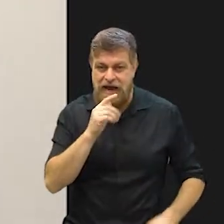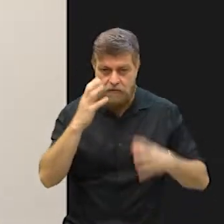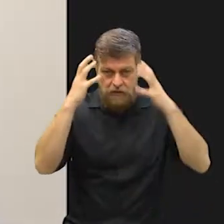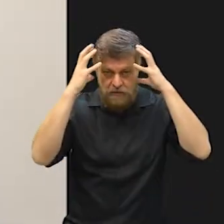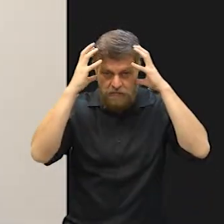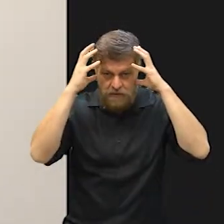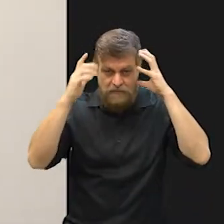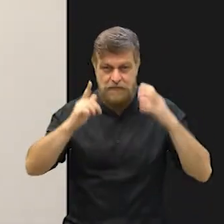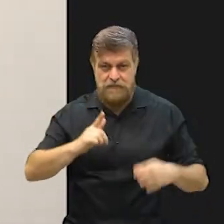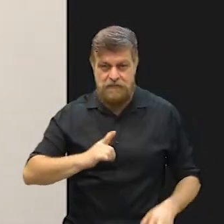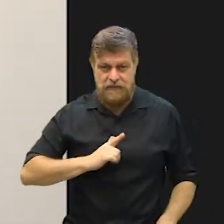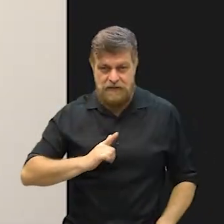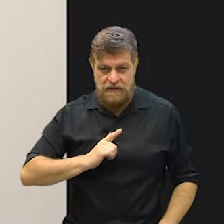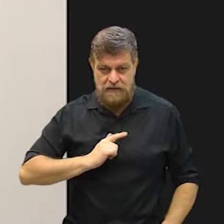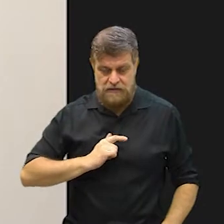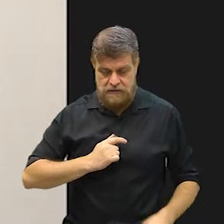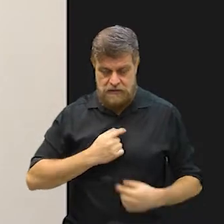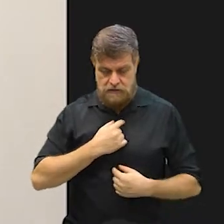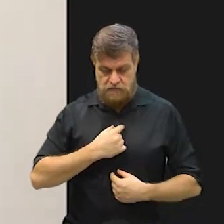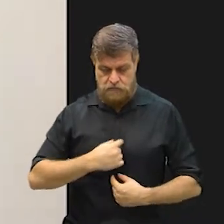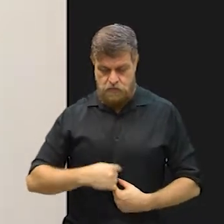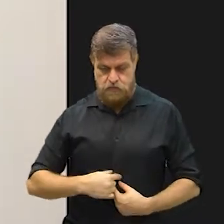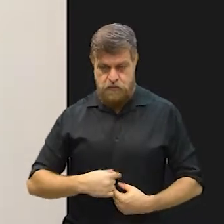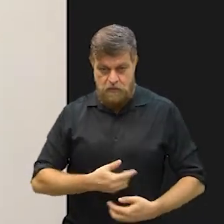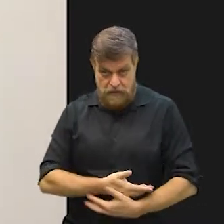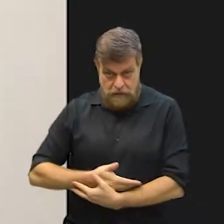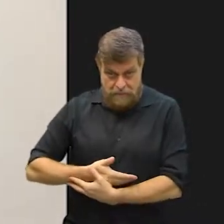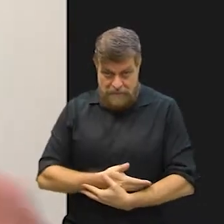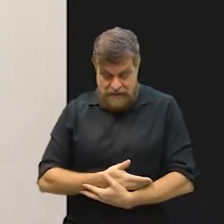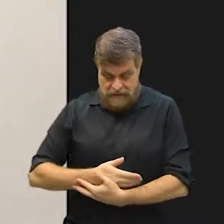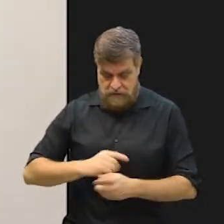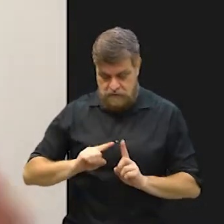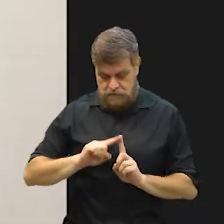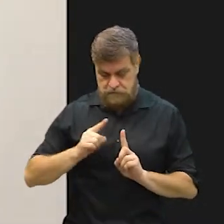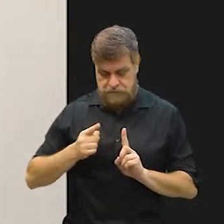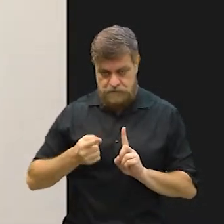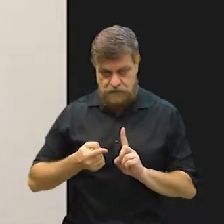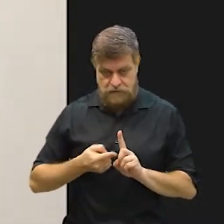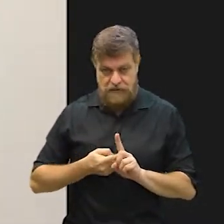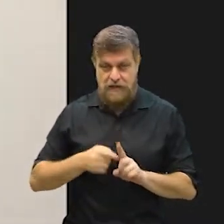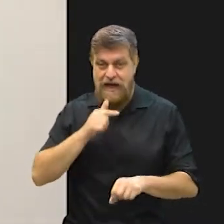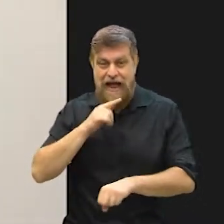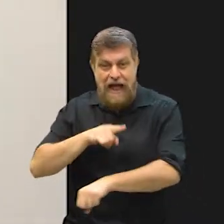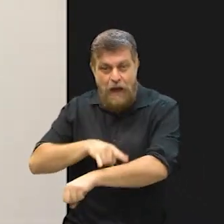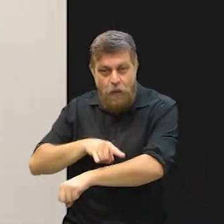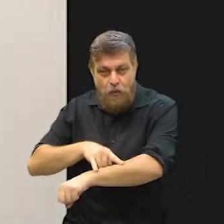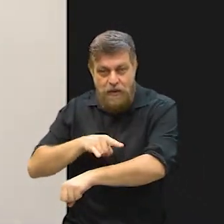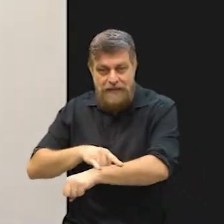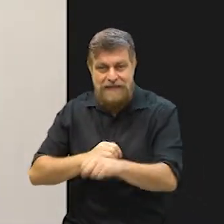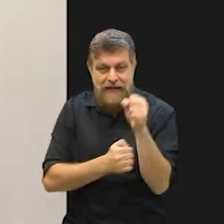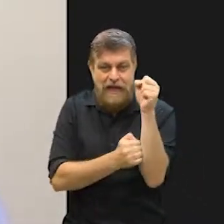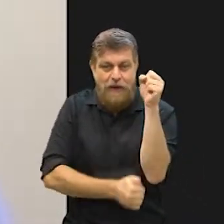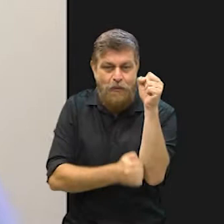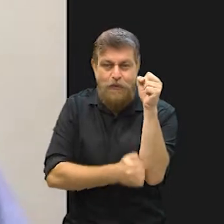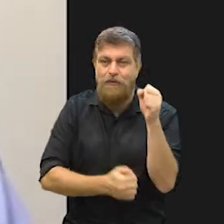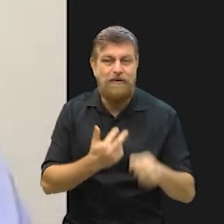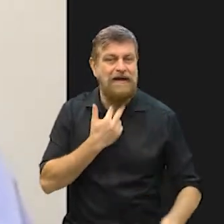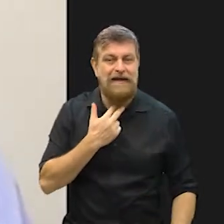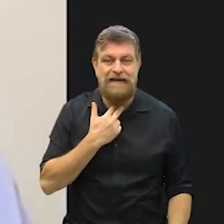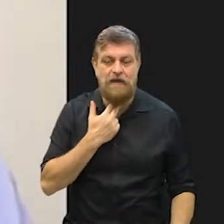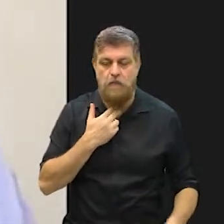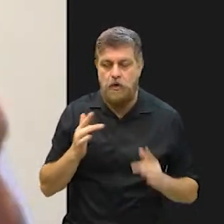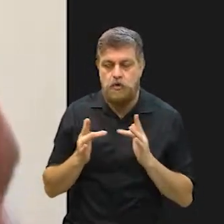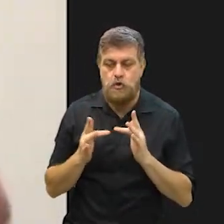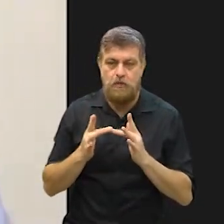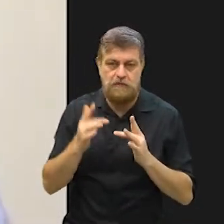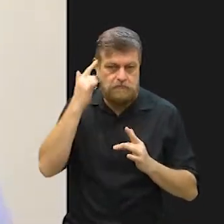constituído de urina e de fezes do feto. Então, a urina e a fezes do feto não podem entrar em